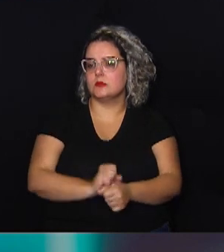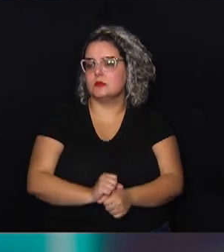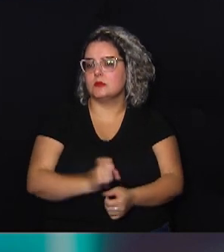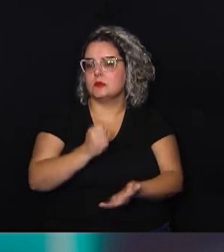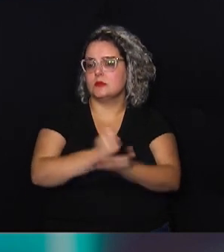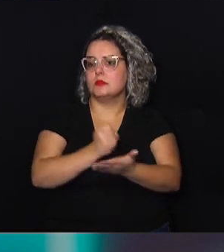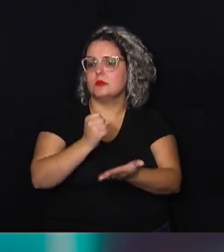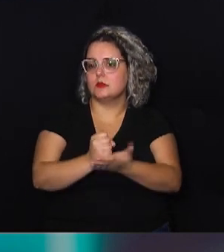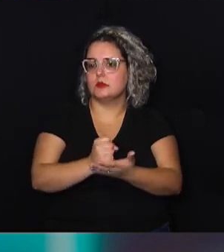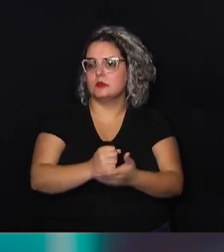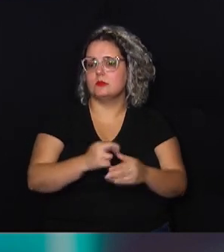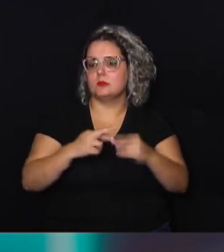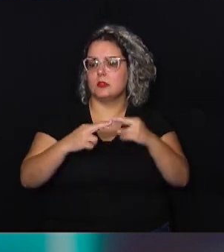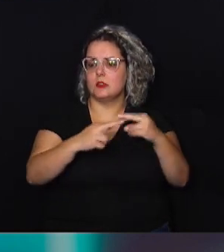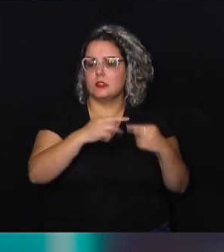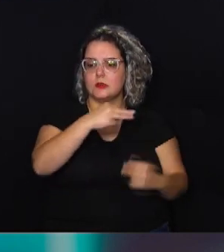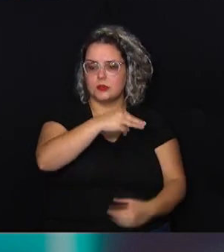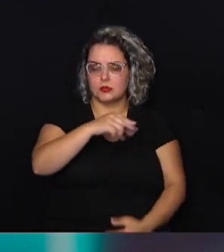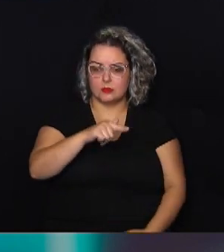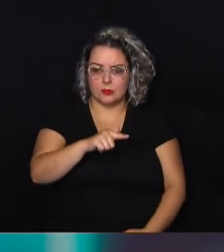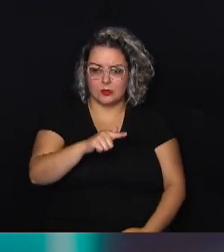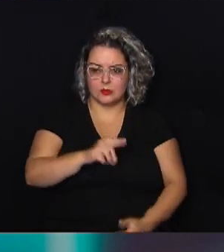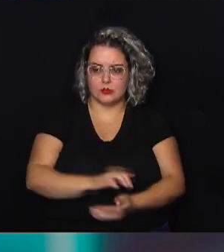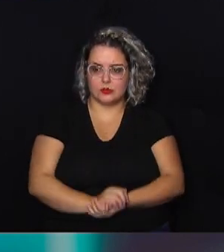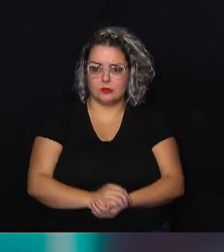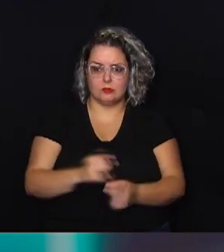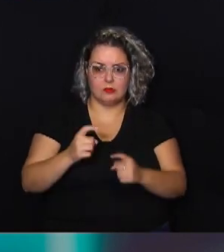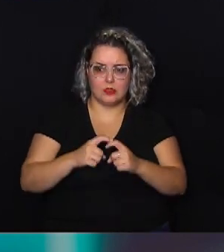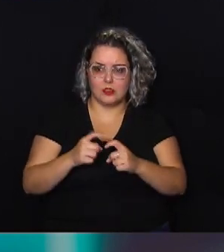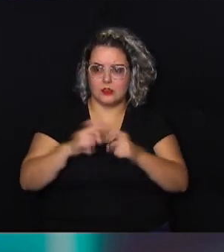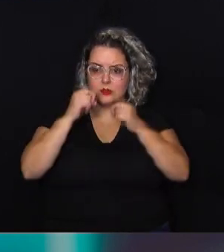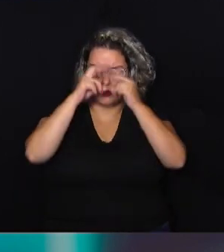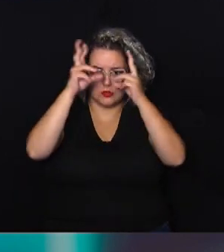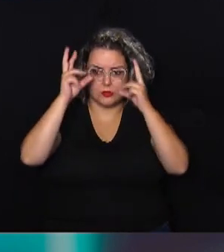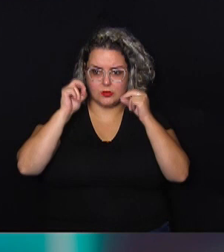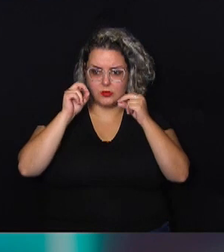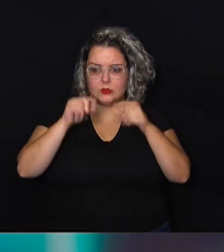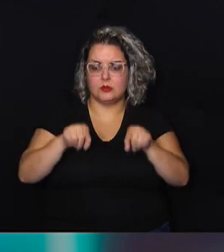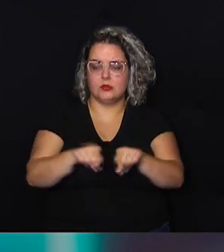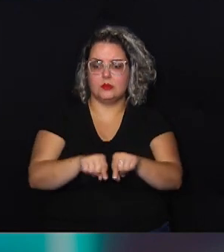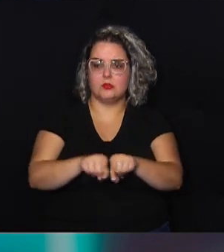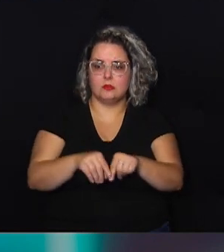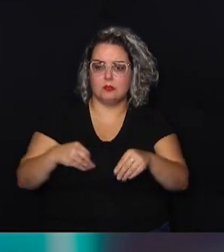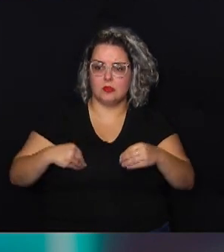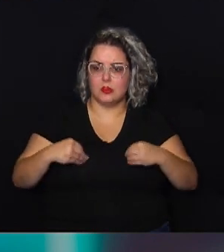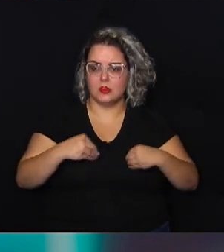contratada pela rede Mário Gatti, médicos, enfermeiros e também exames.